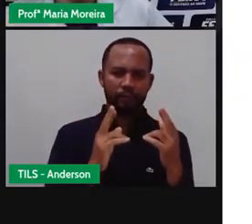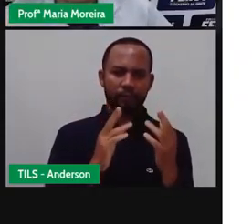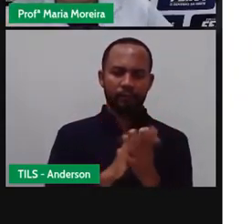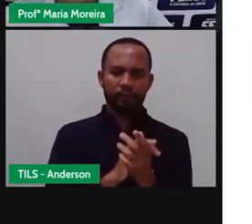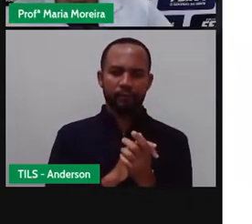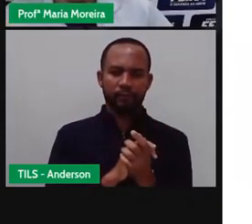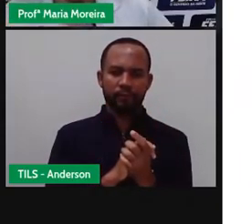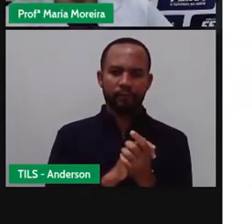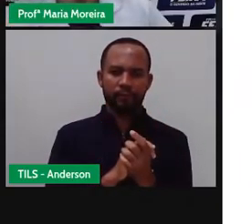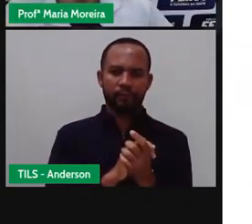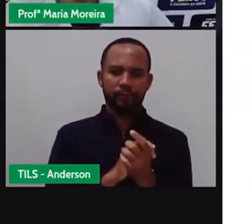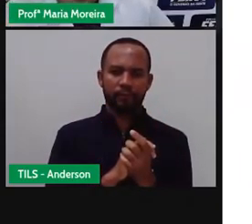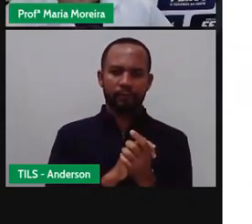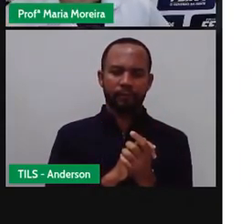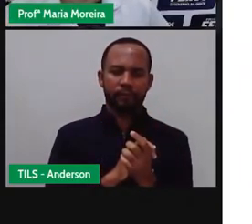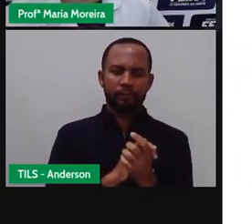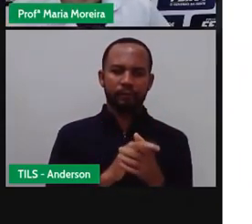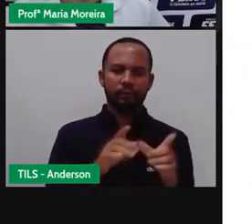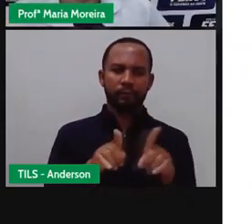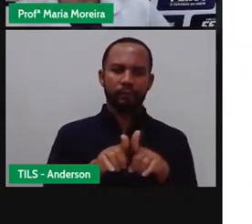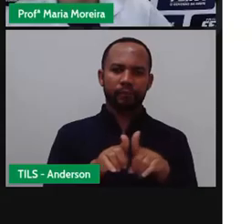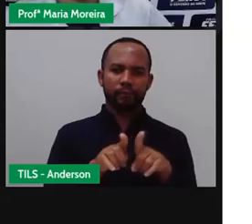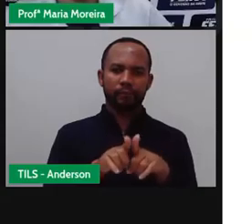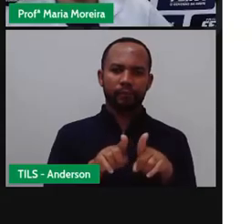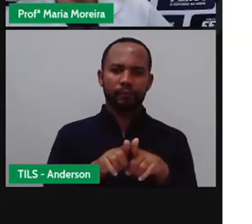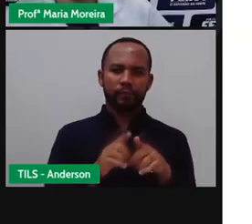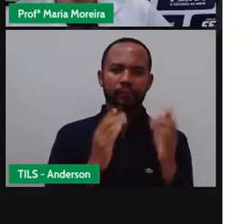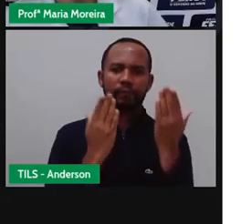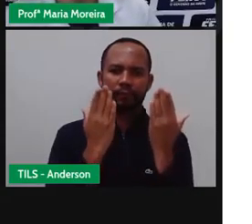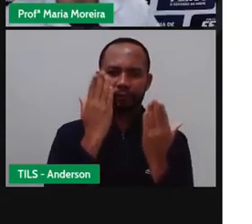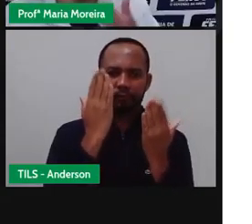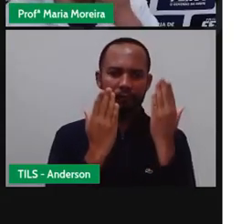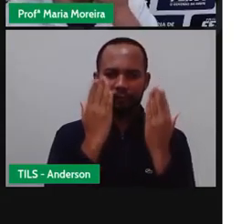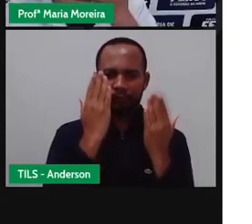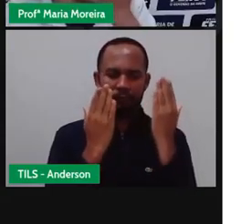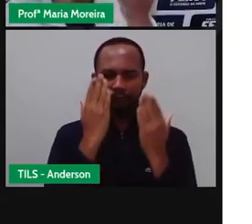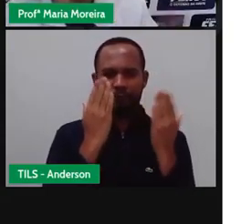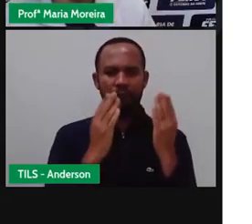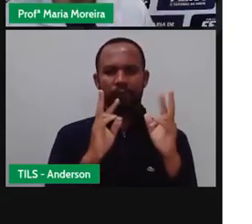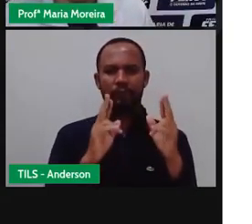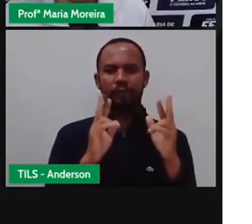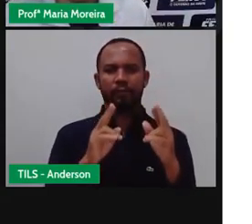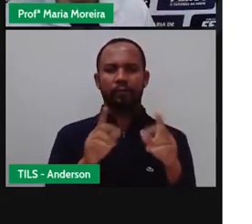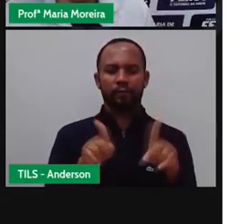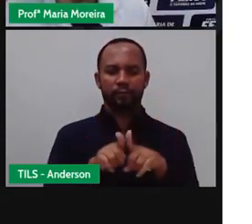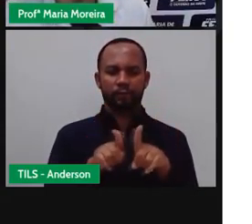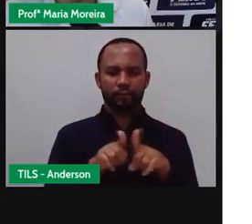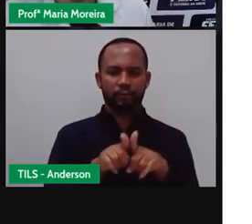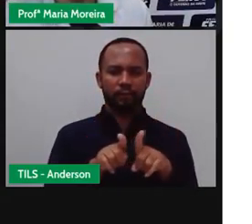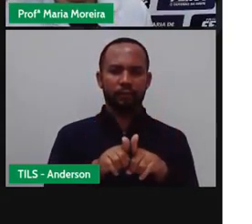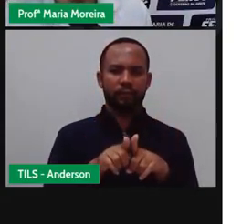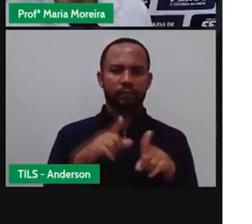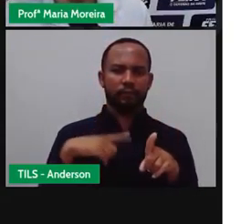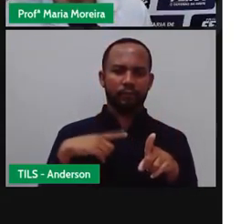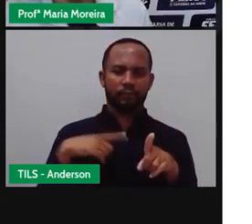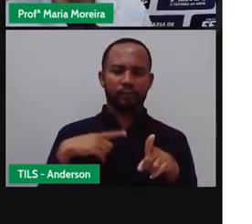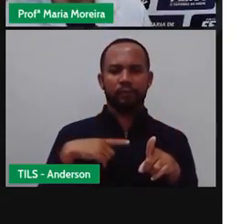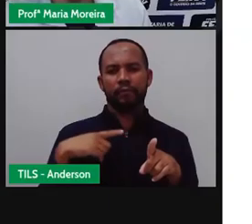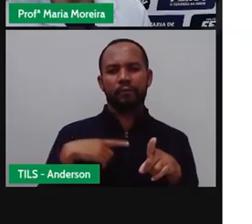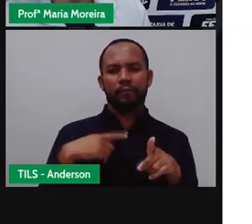isso? Vamos lá, seguindo. A simetria, ela está presente no cotidiano e na natureza. Seja nas asas de